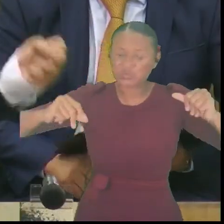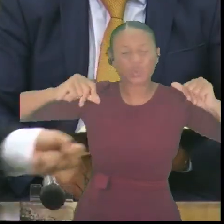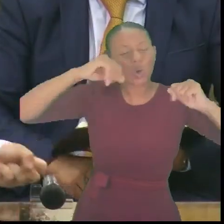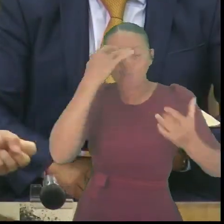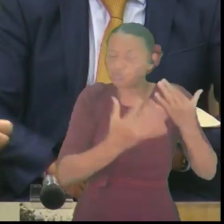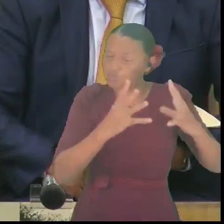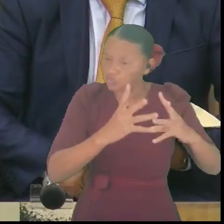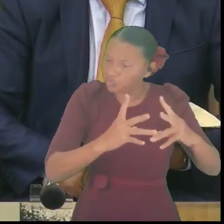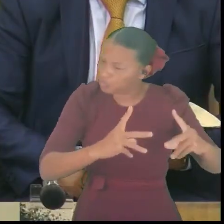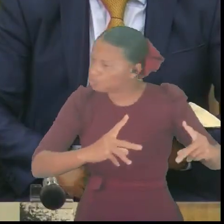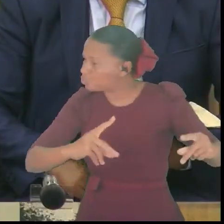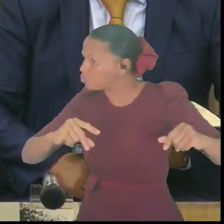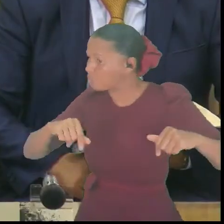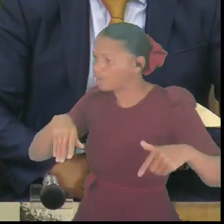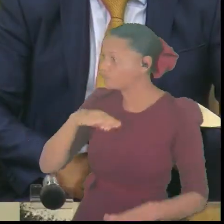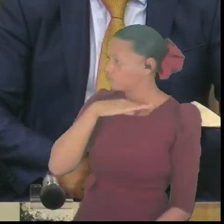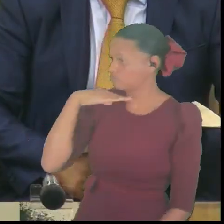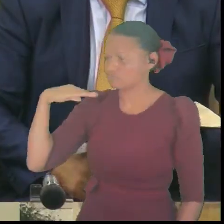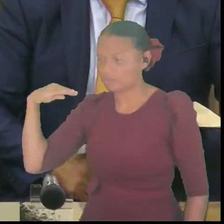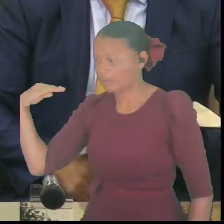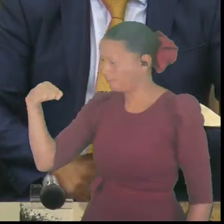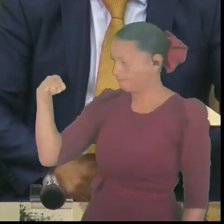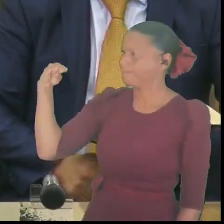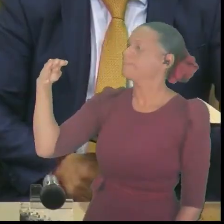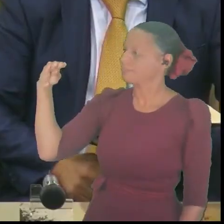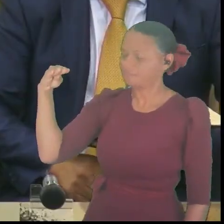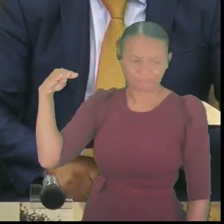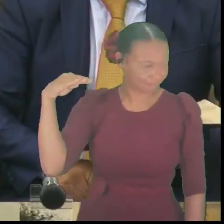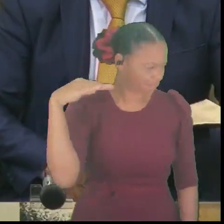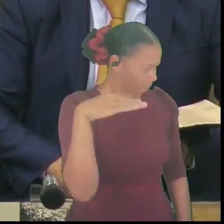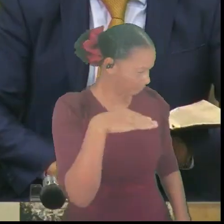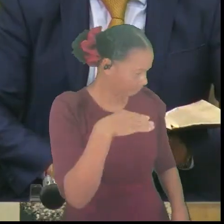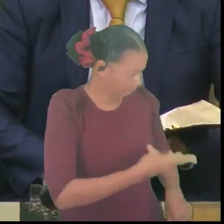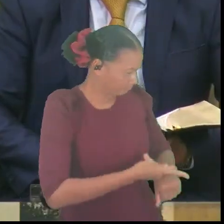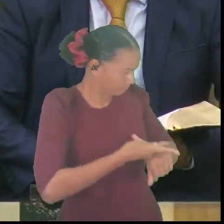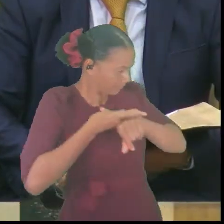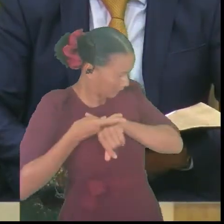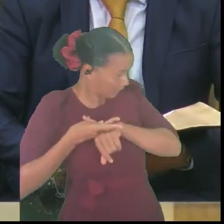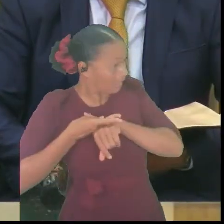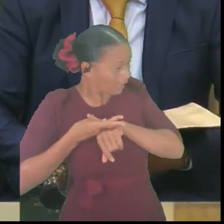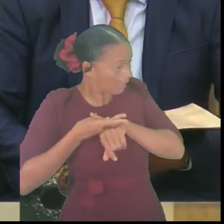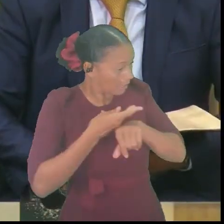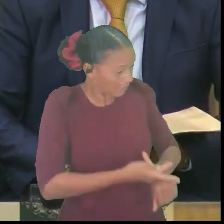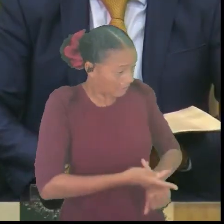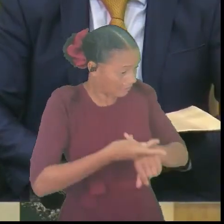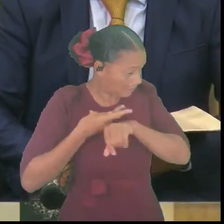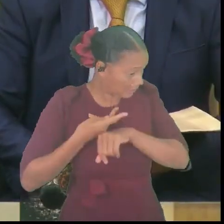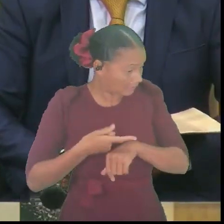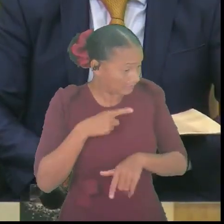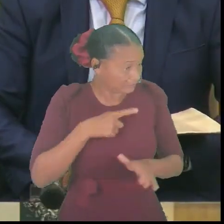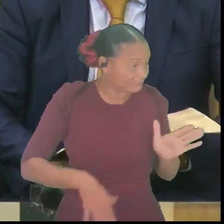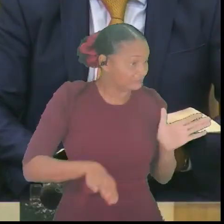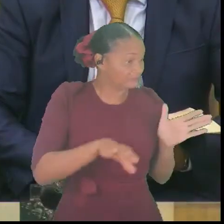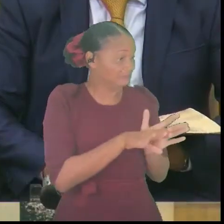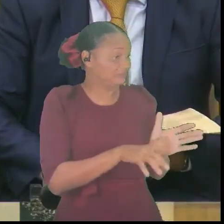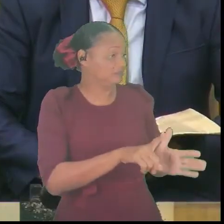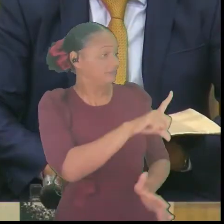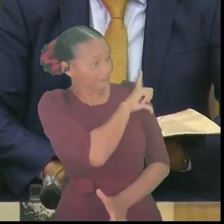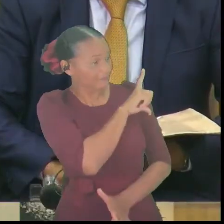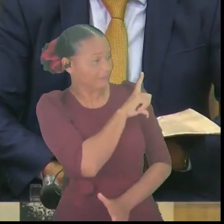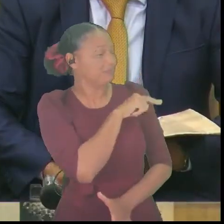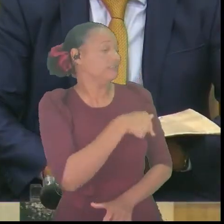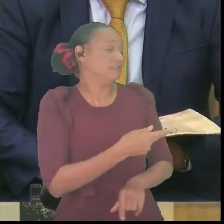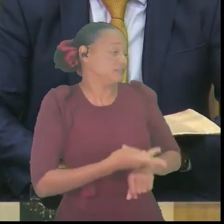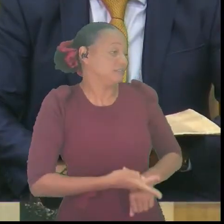fogo, ninguém é mais forte que você. E a morte pegou o título e olhou e disse: se você tivesse chegado um pouquinho antes,